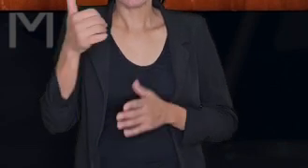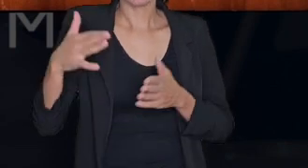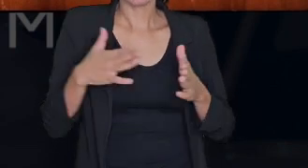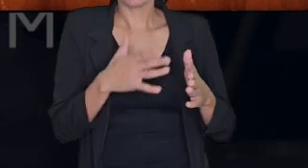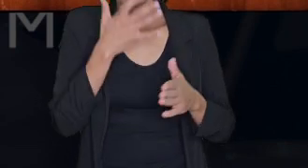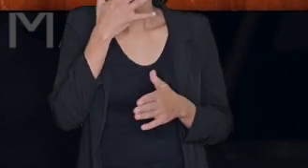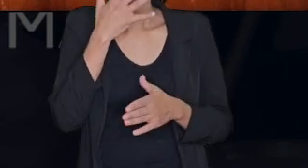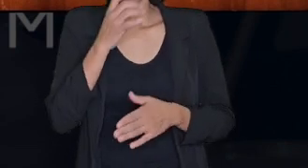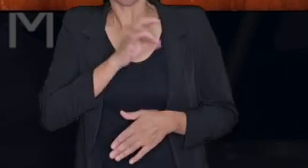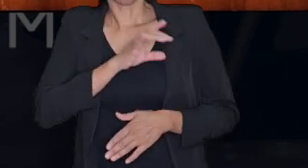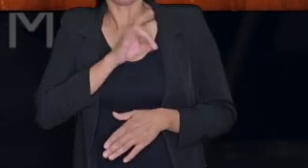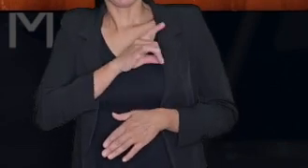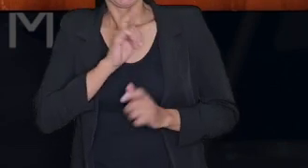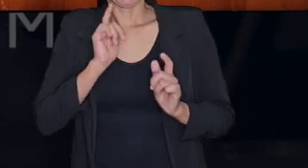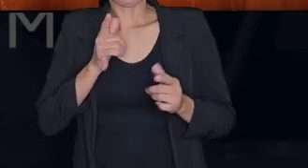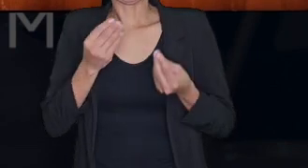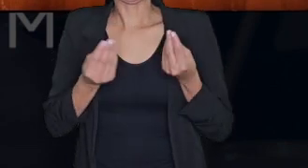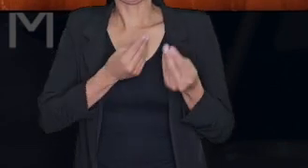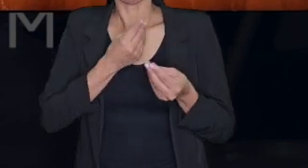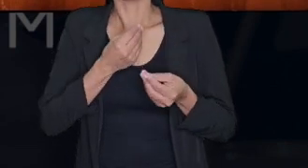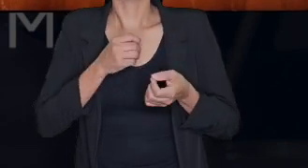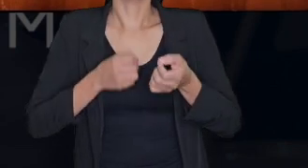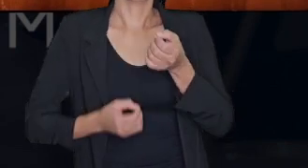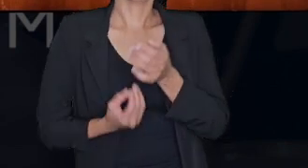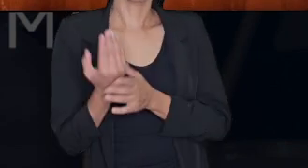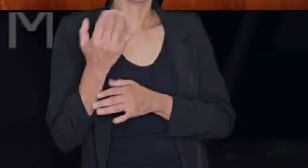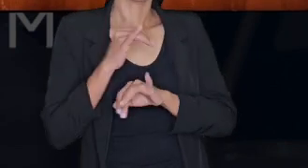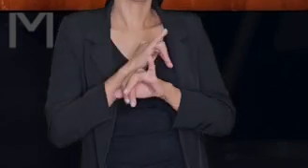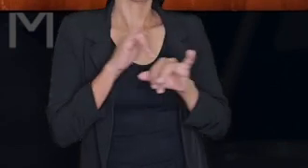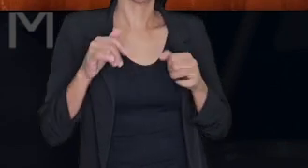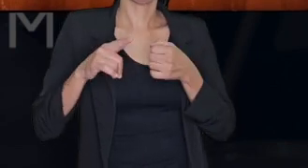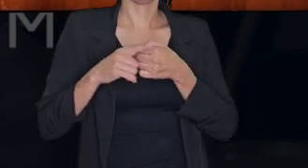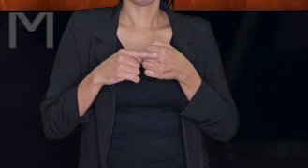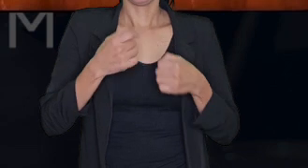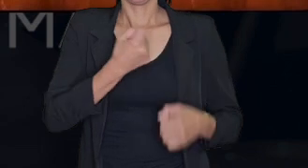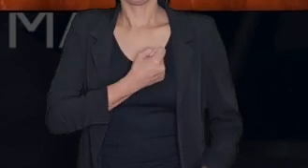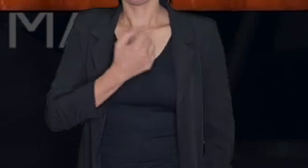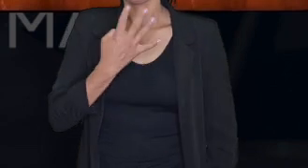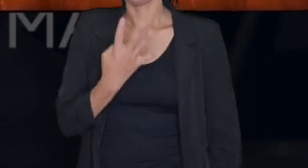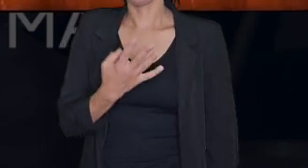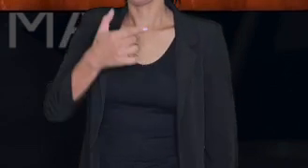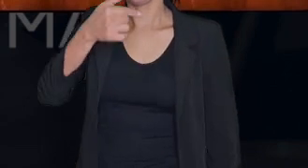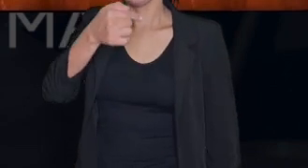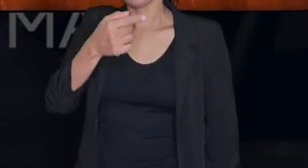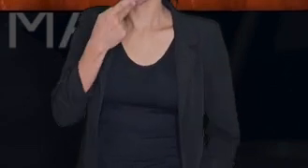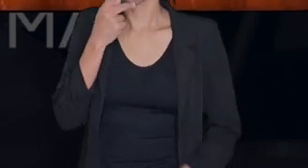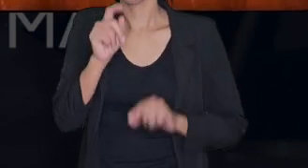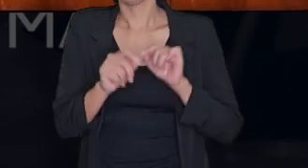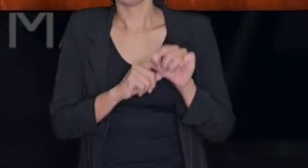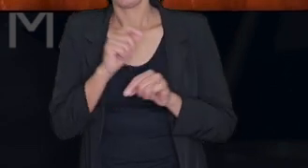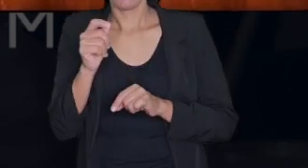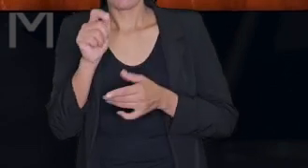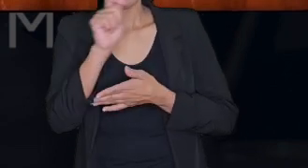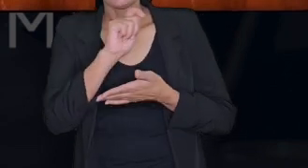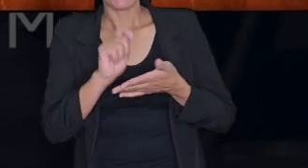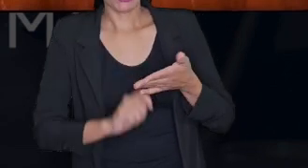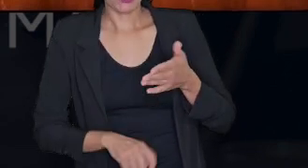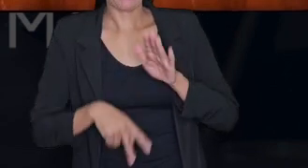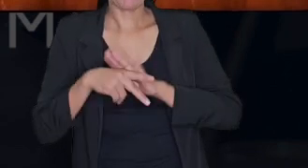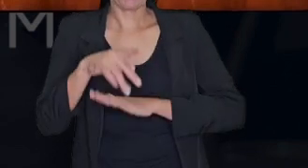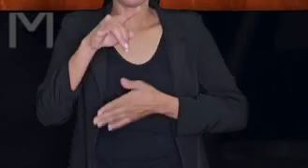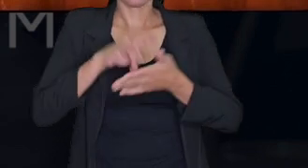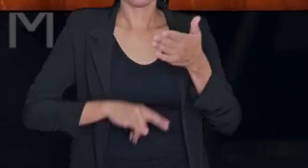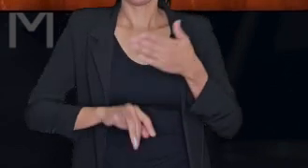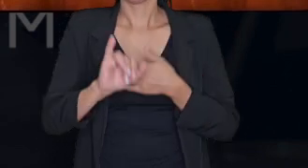primeira jornada de direito notarial, quase de forma temerária, aventureira, editaram um enunciado 47,